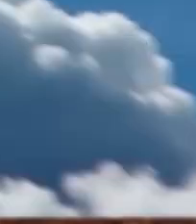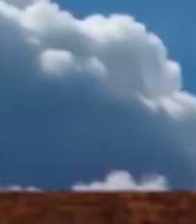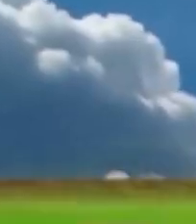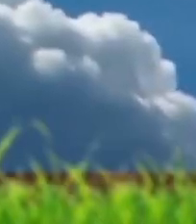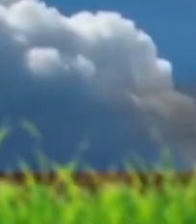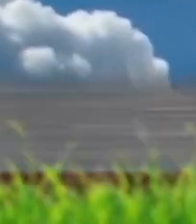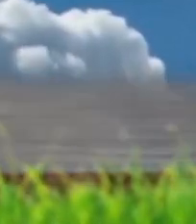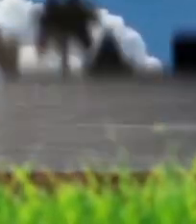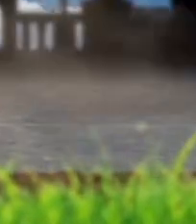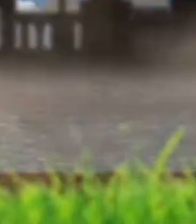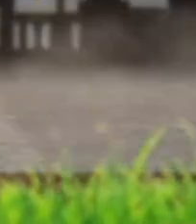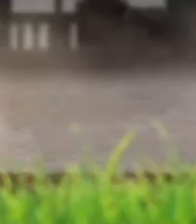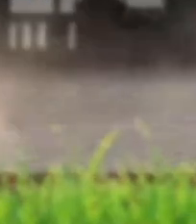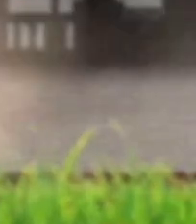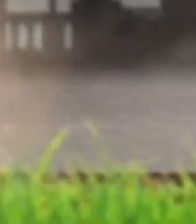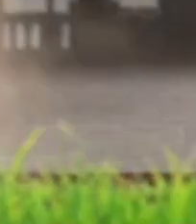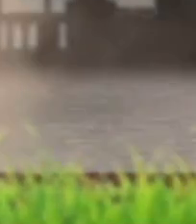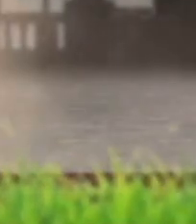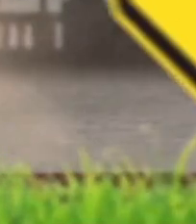Música